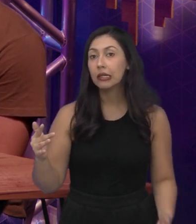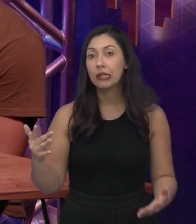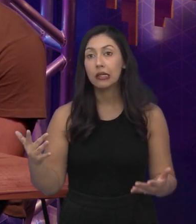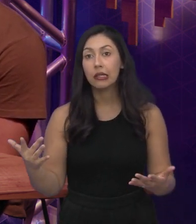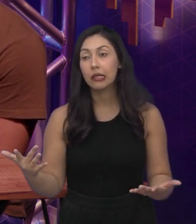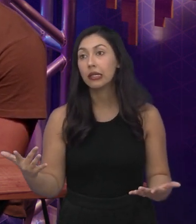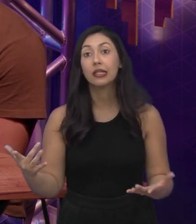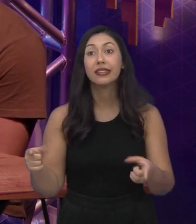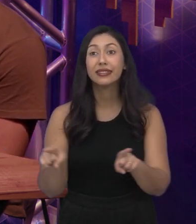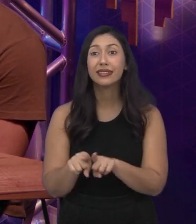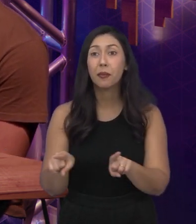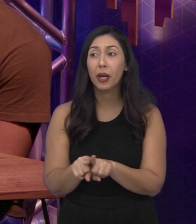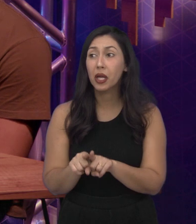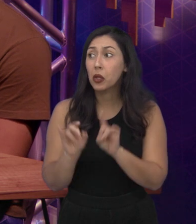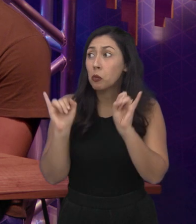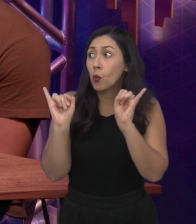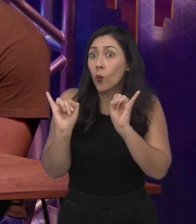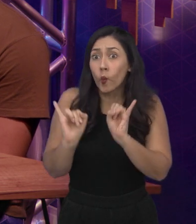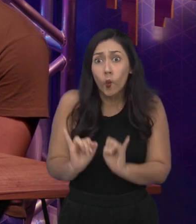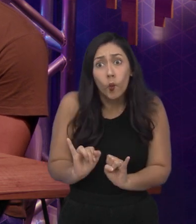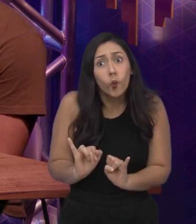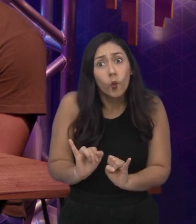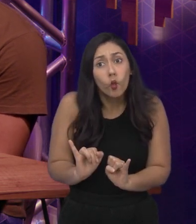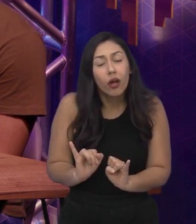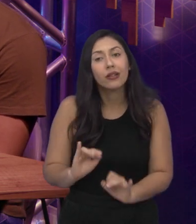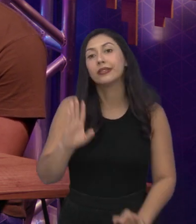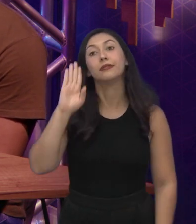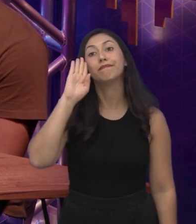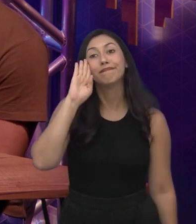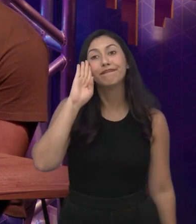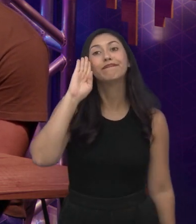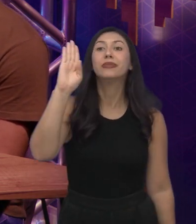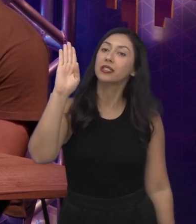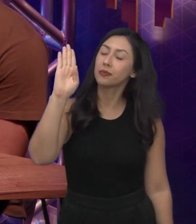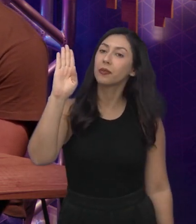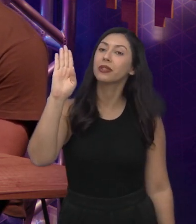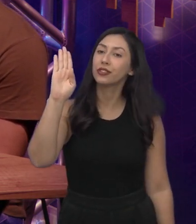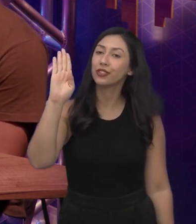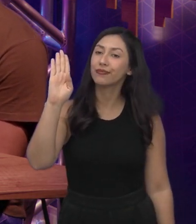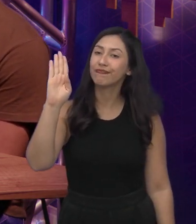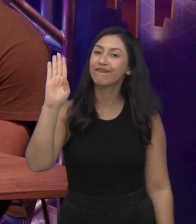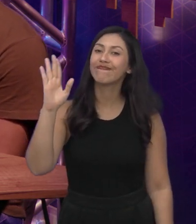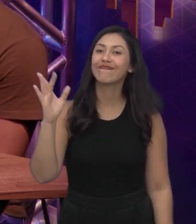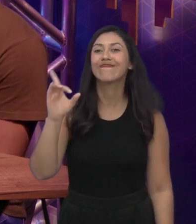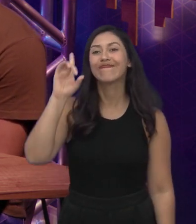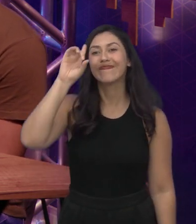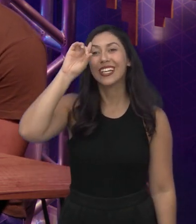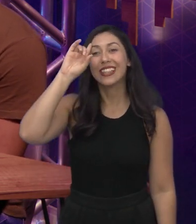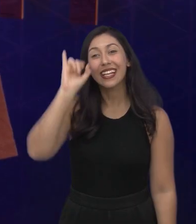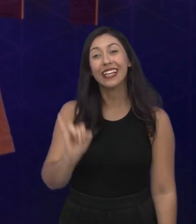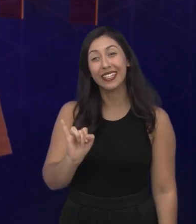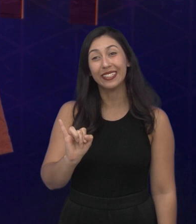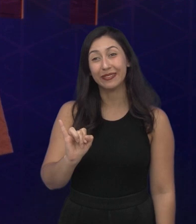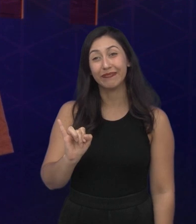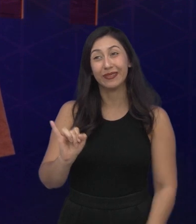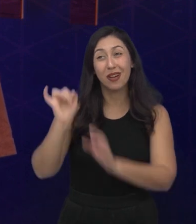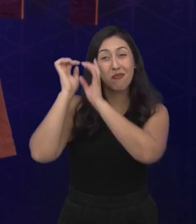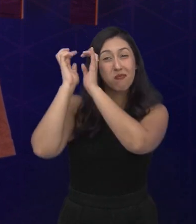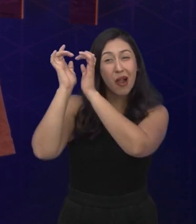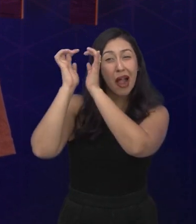ter baixa massa muscular e, principalmente, ela vai ter um retardo mental. E